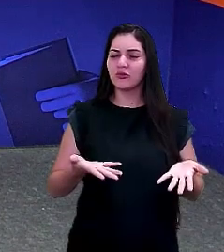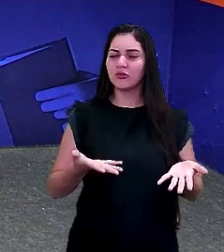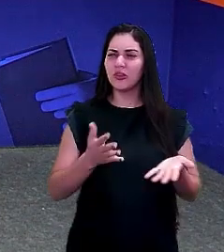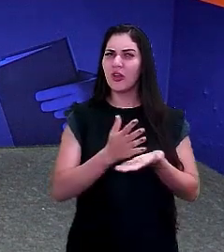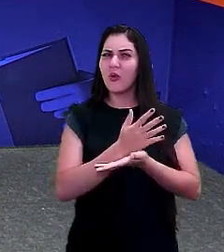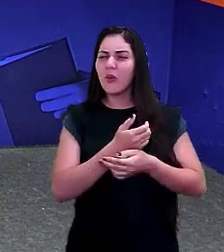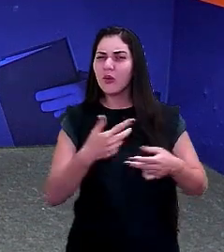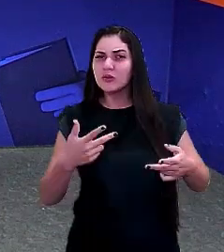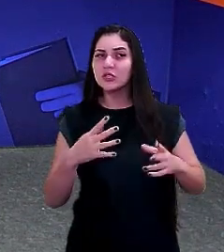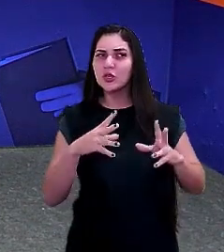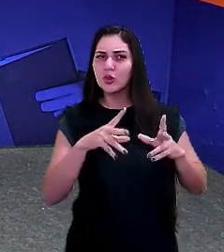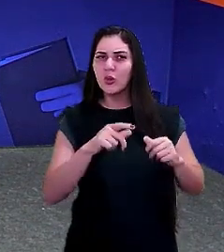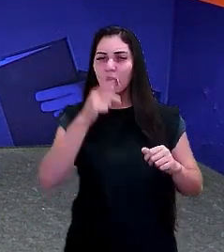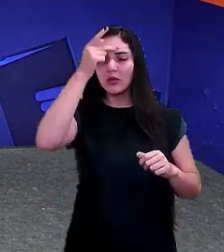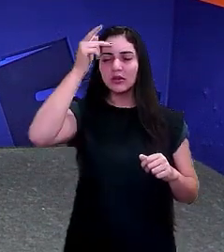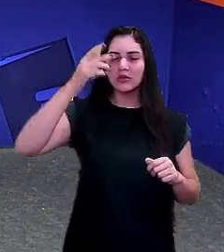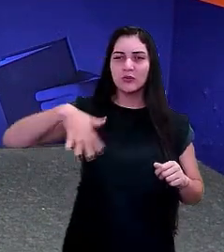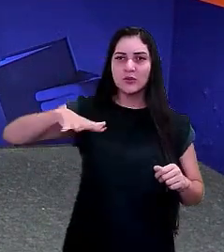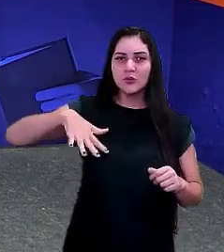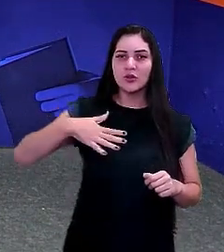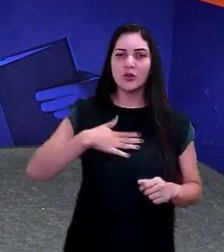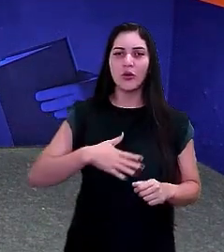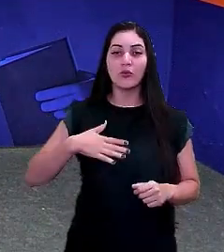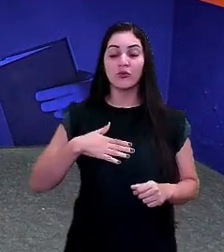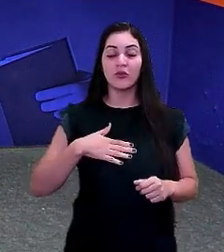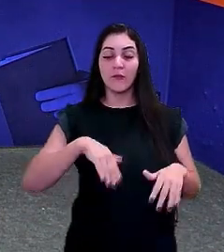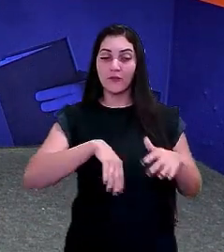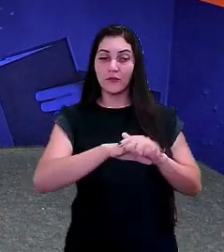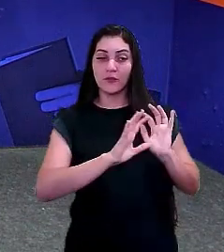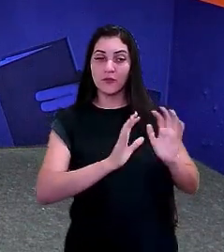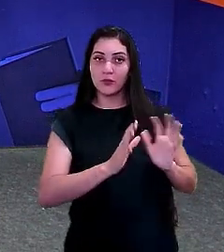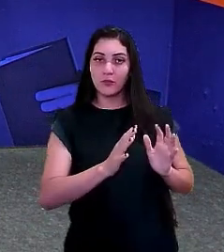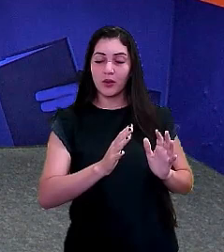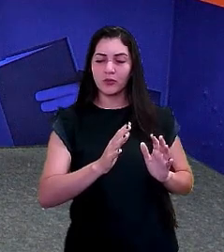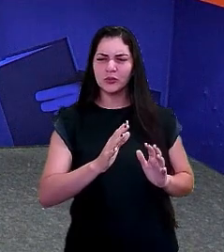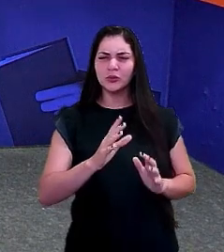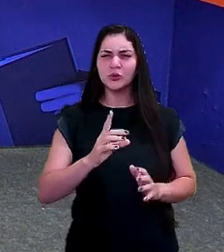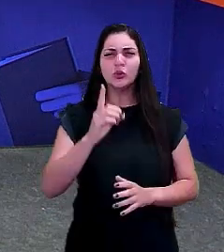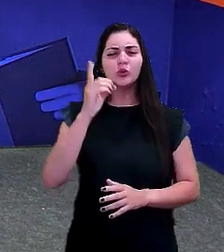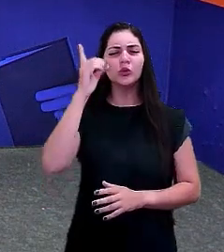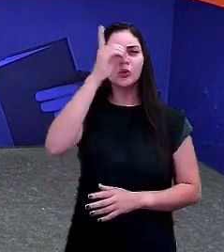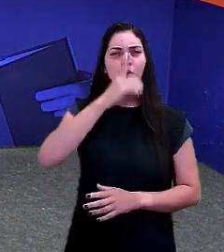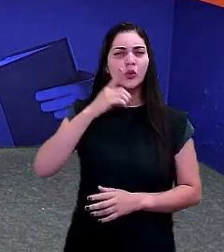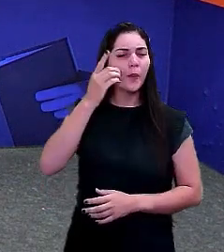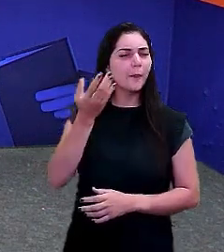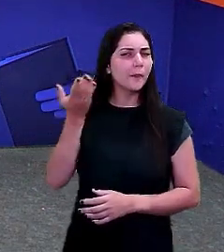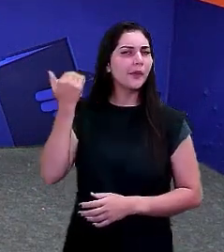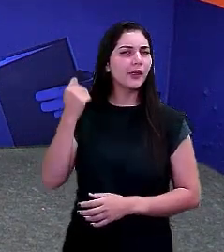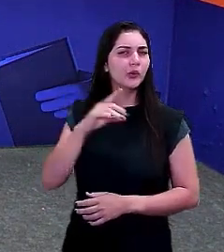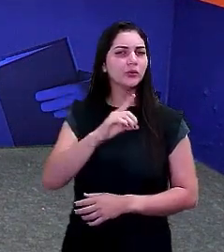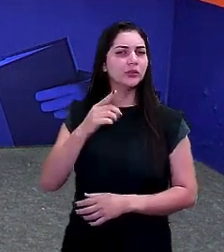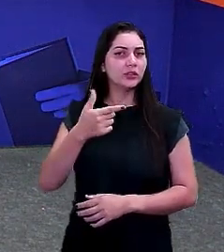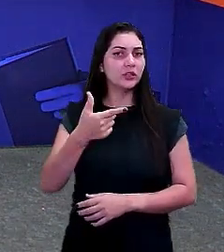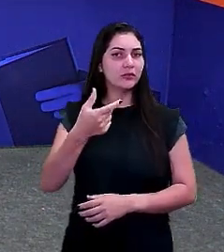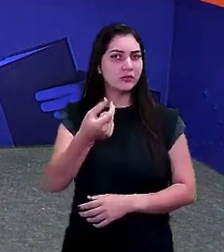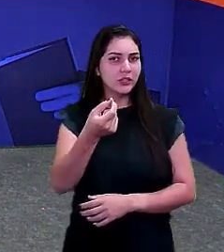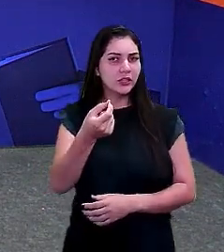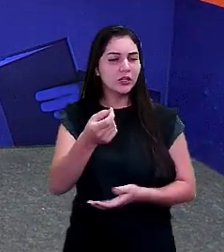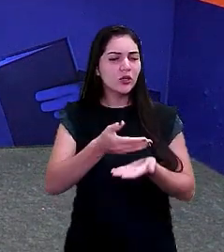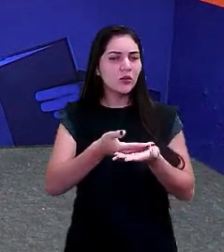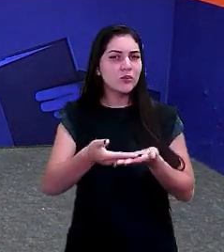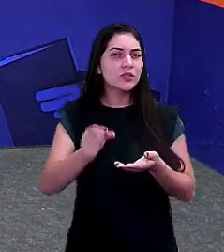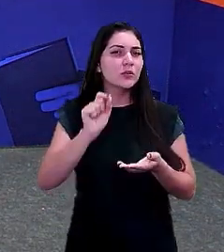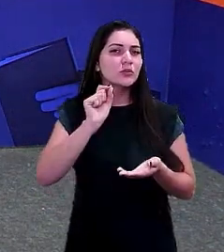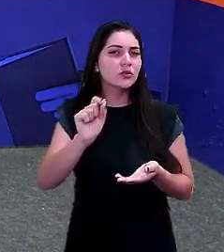Futebol. Domingo agora, dia 20, iniciamos o quê? A Copa do Mundo, as partidas referentes à Copa do Mundo.